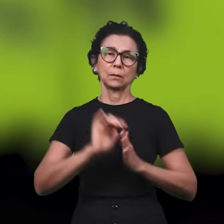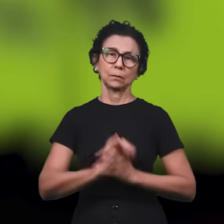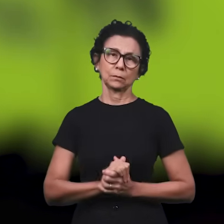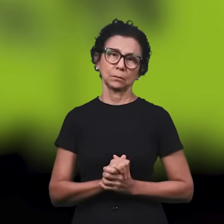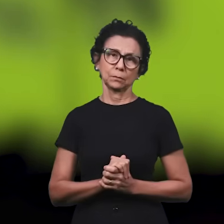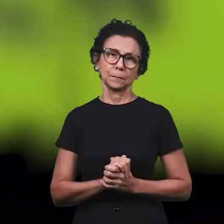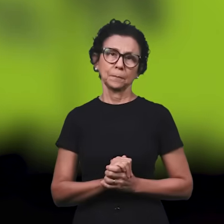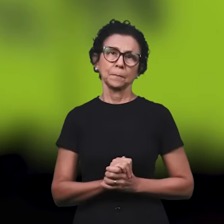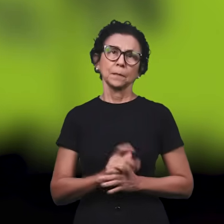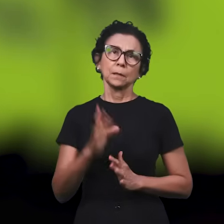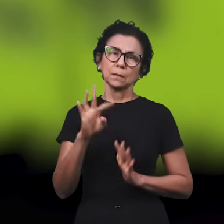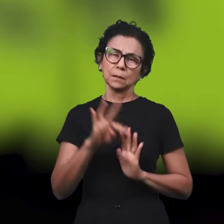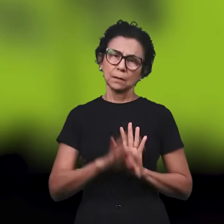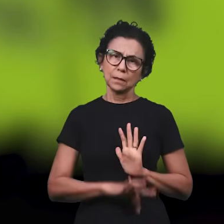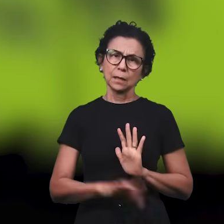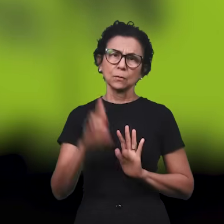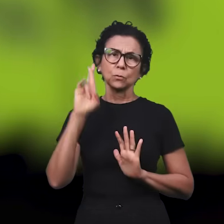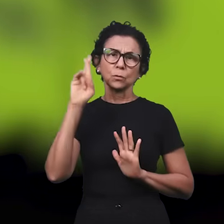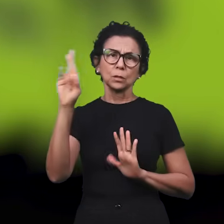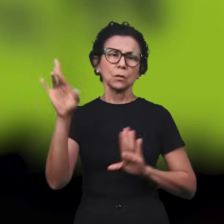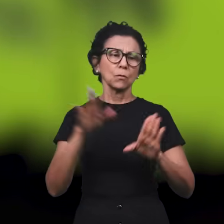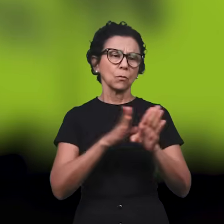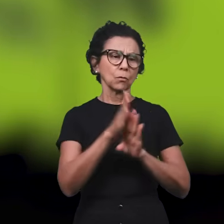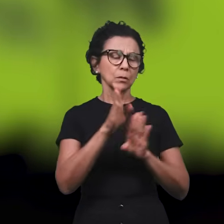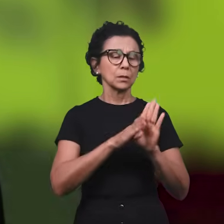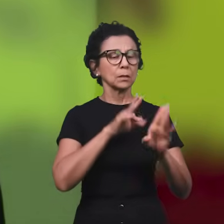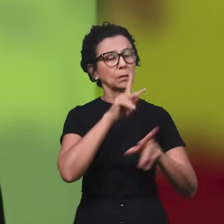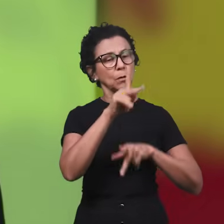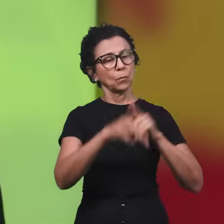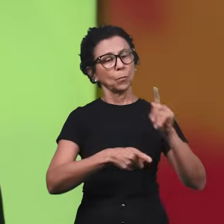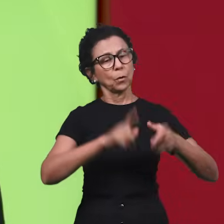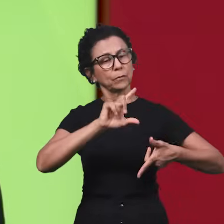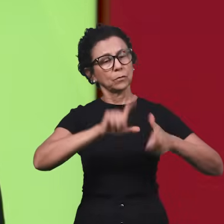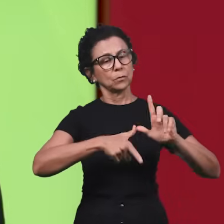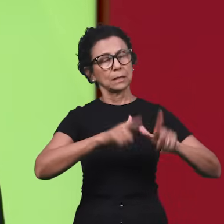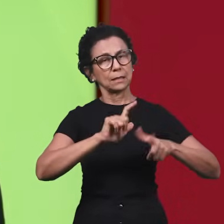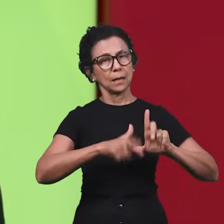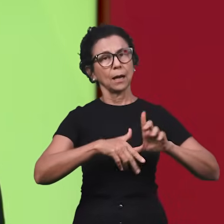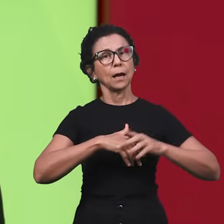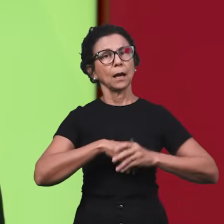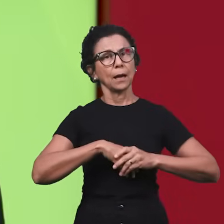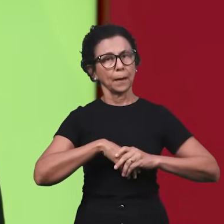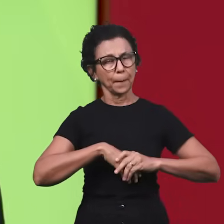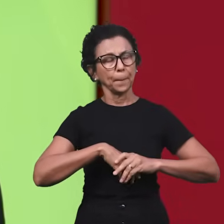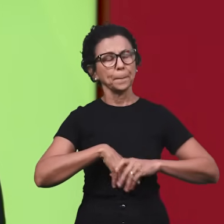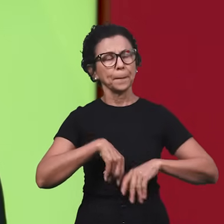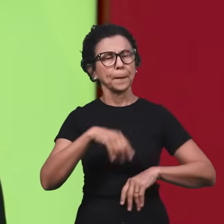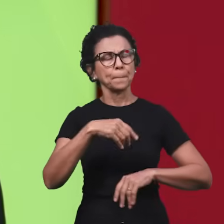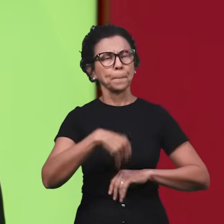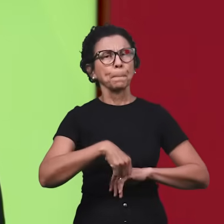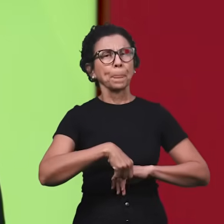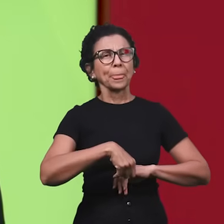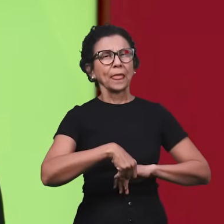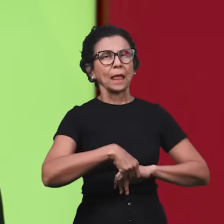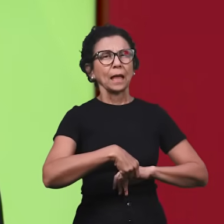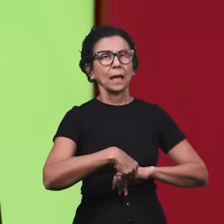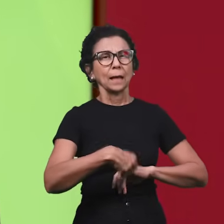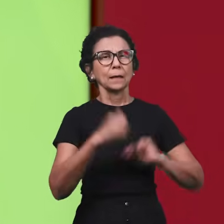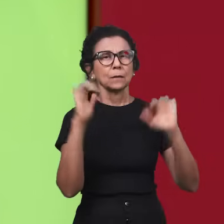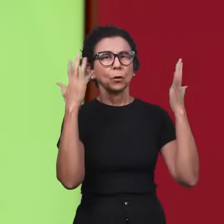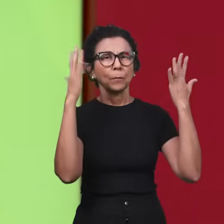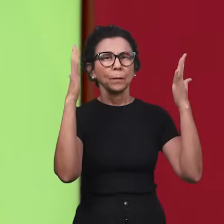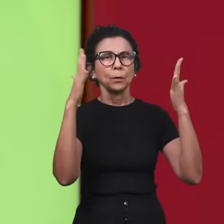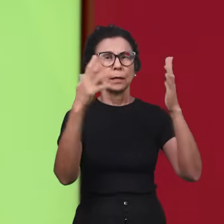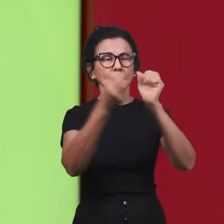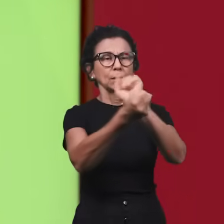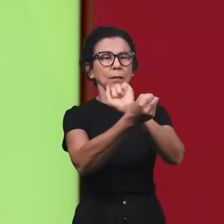esse texto, o Senhor nos orienta o povo a celebrar continuamente a libertação da escravidão que o povo vivia no